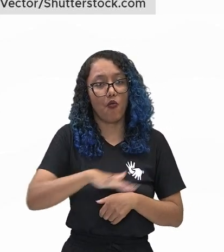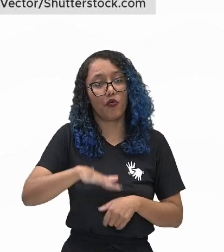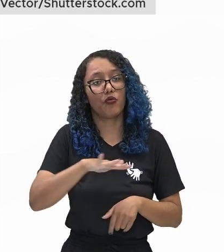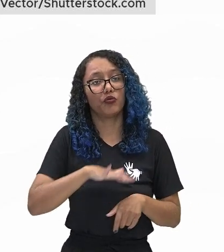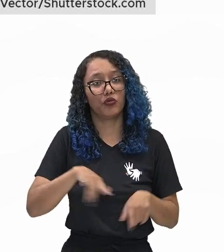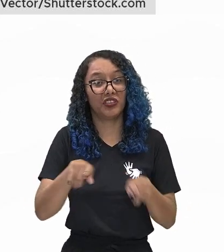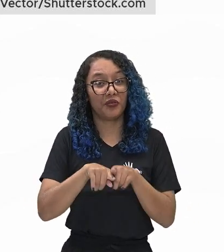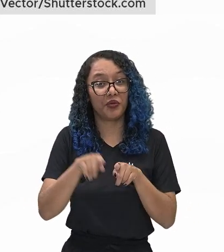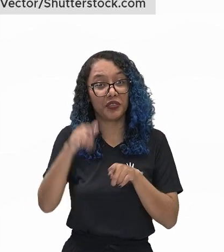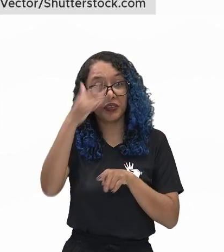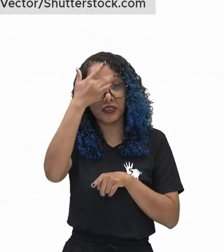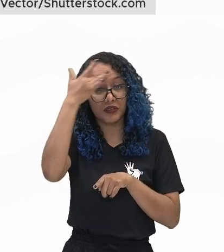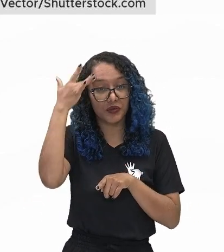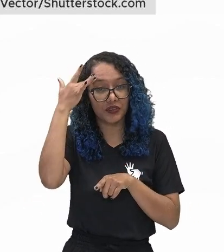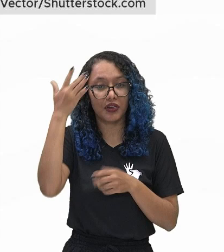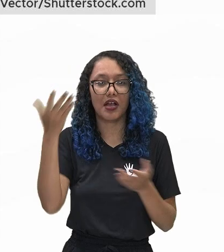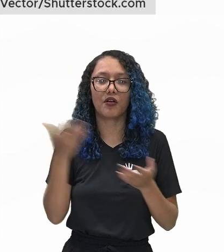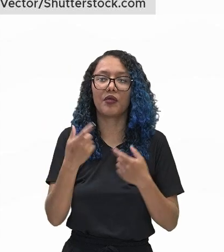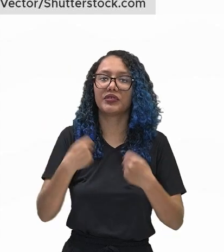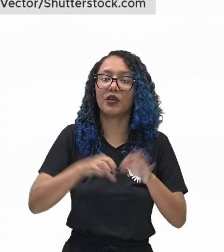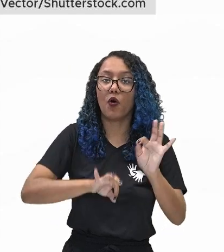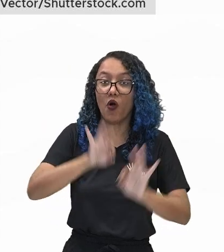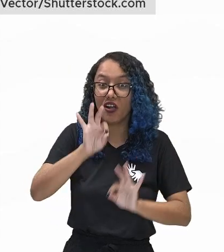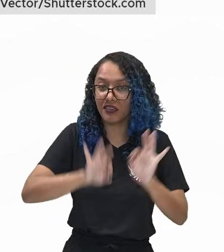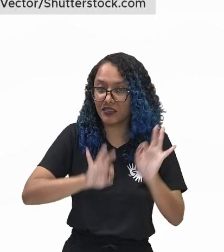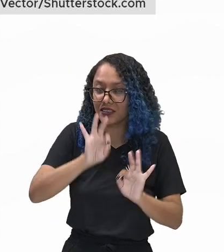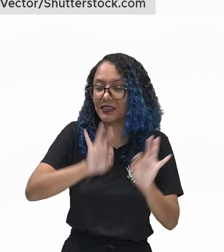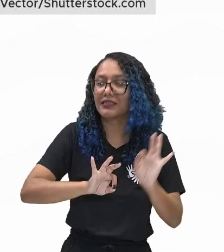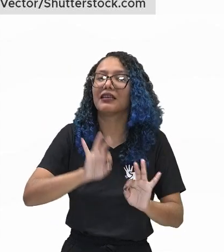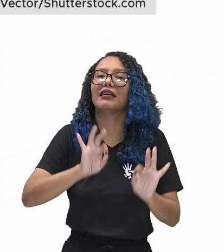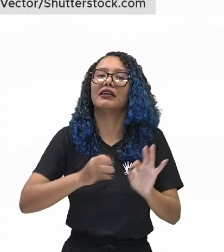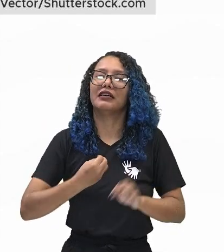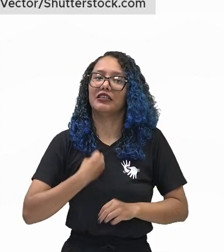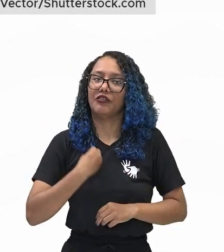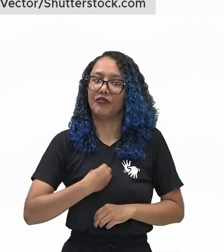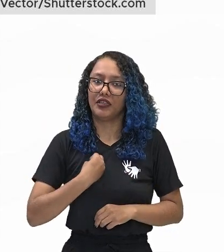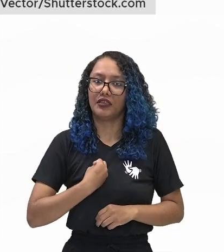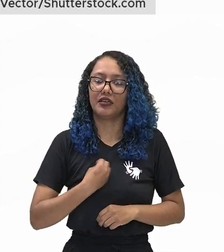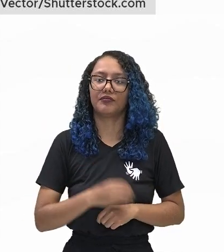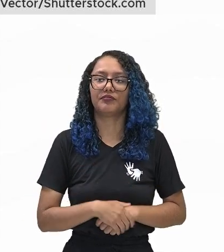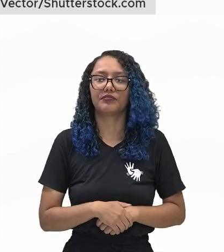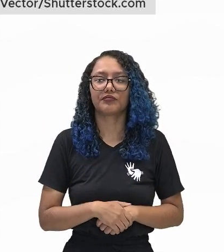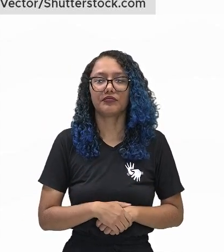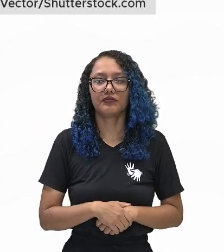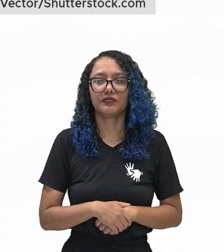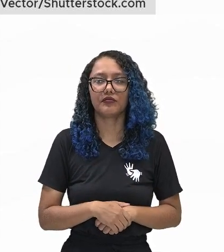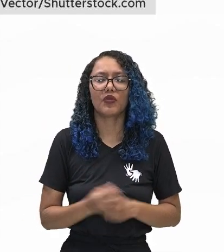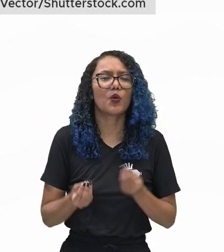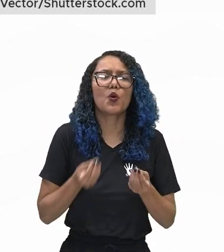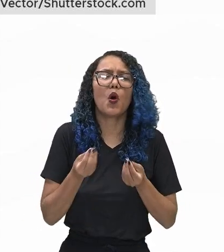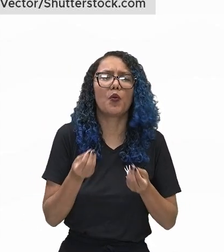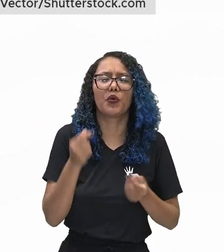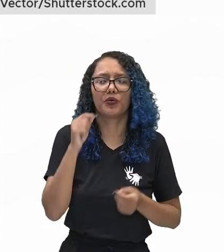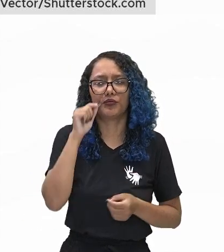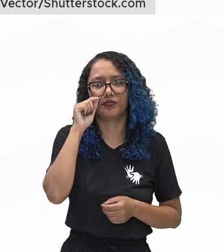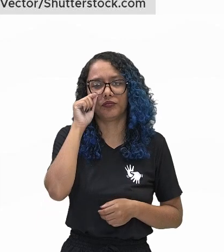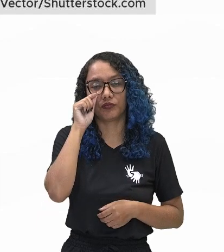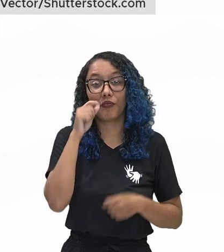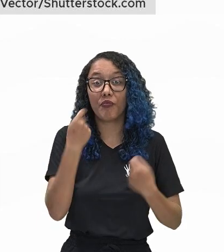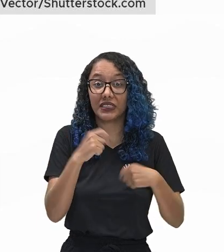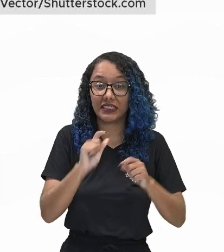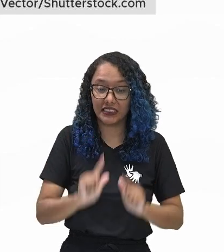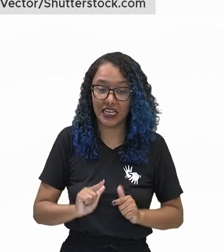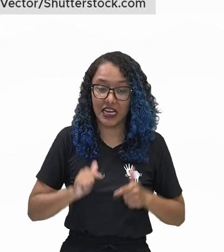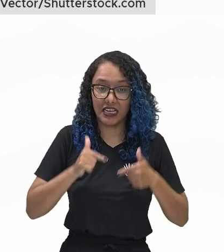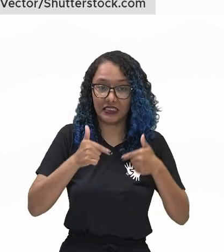agora? Projetar a minha vida. Lembrando que eu vou projetar a minha vida agindo no